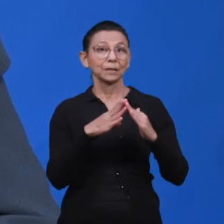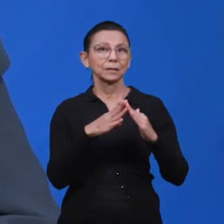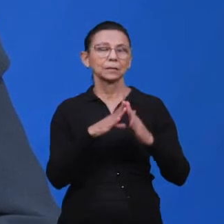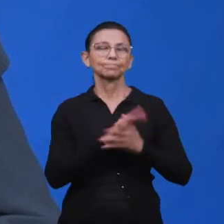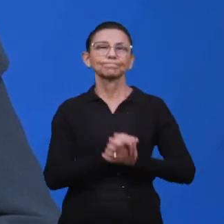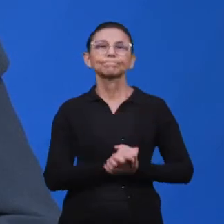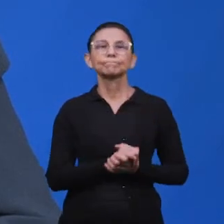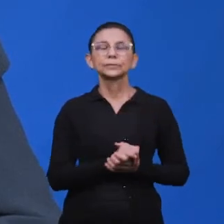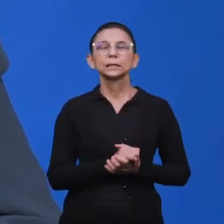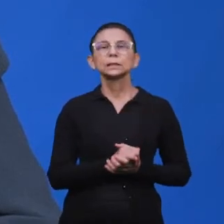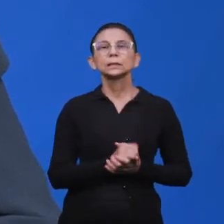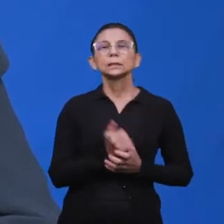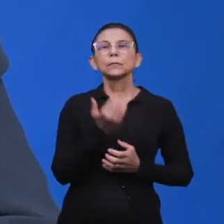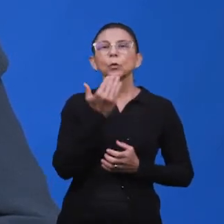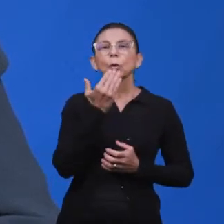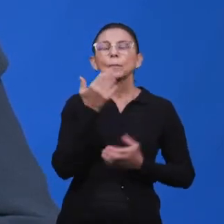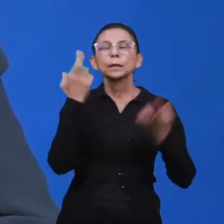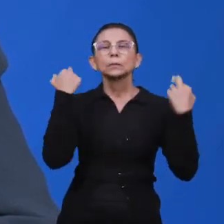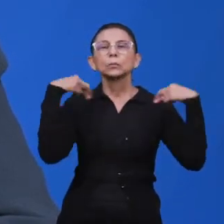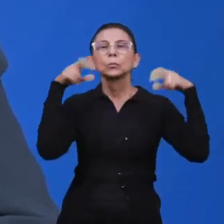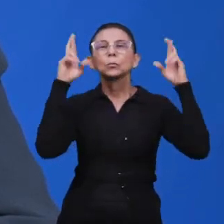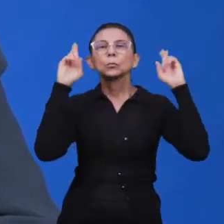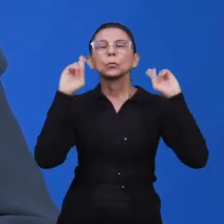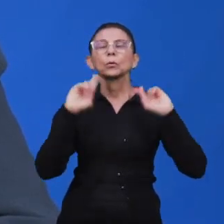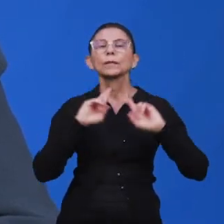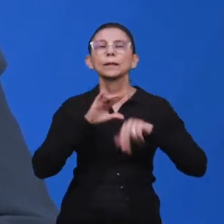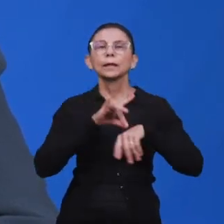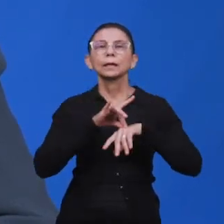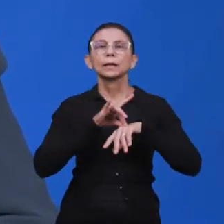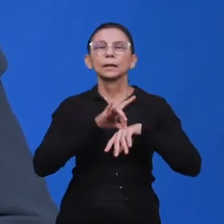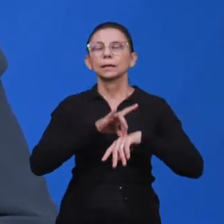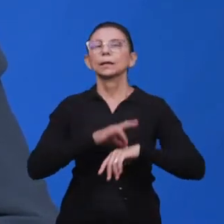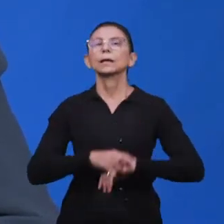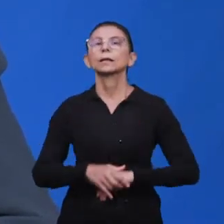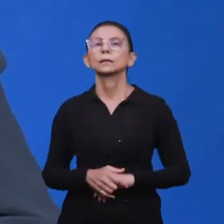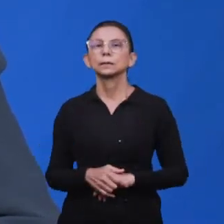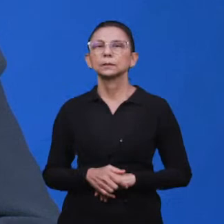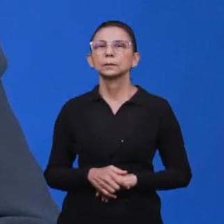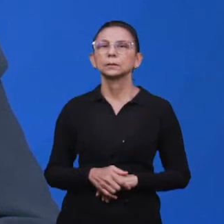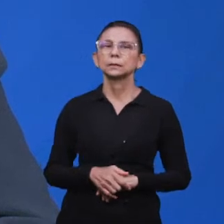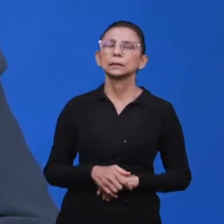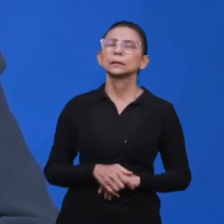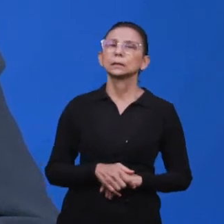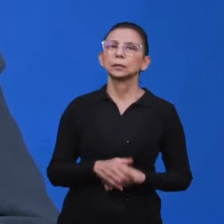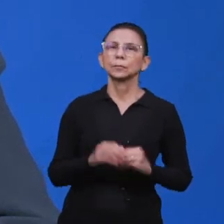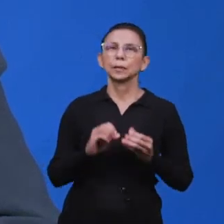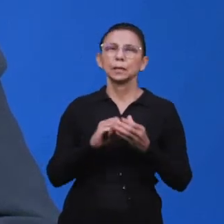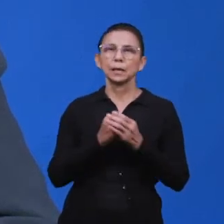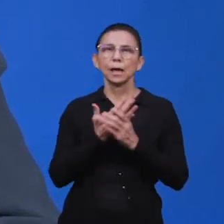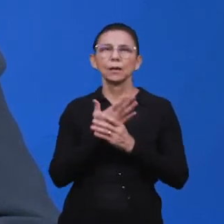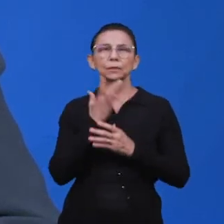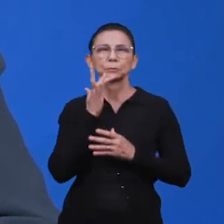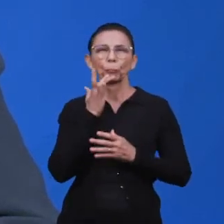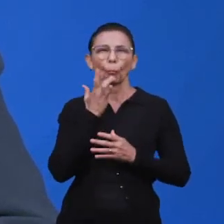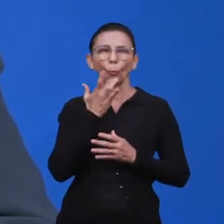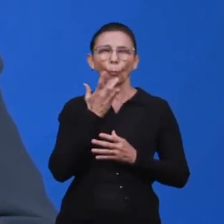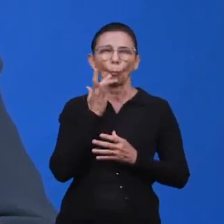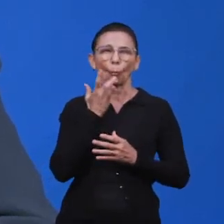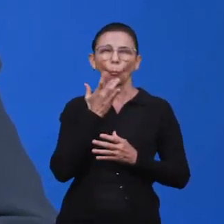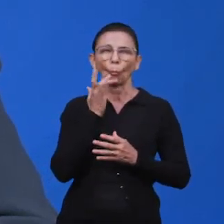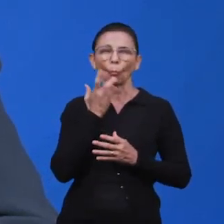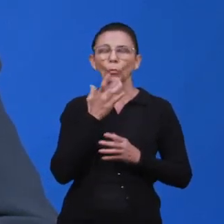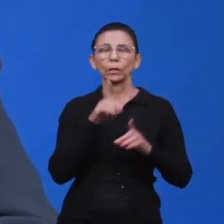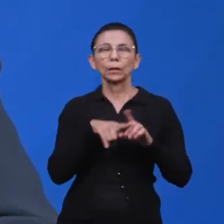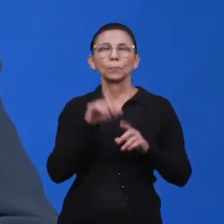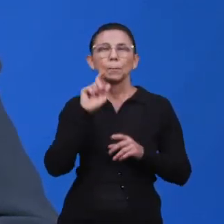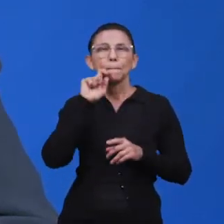estavam comendo a carne do cordeiro, né? A carne do cordeiro, e ali com ervas amargosas e também